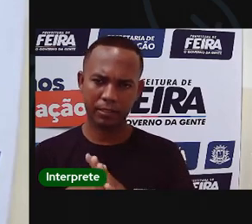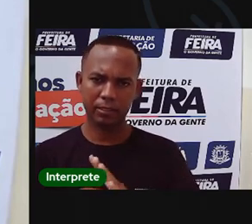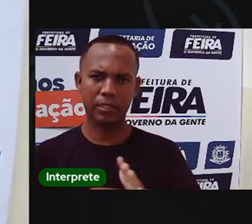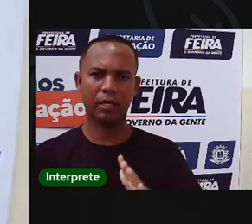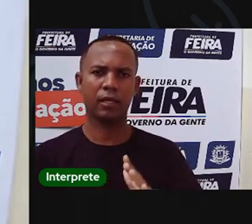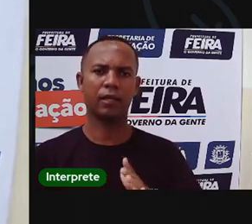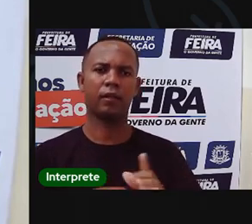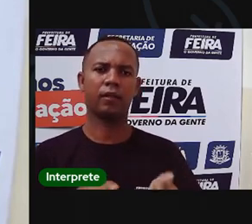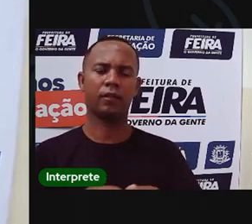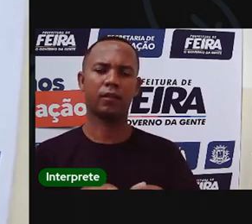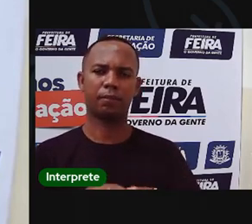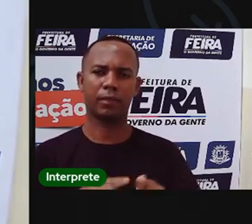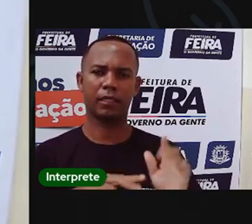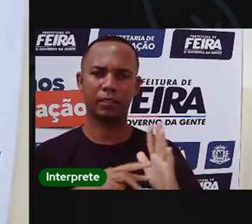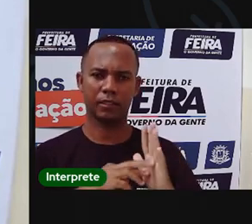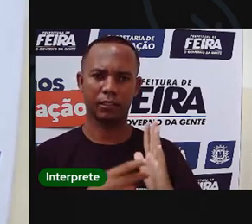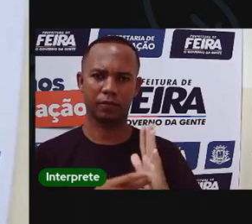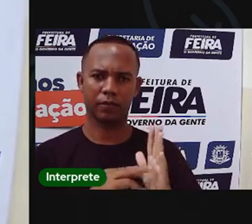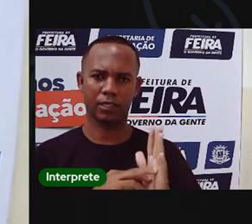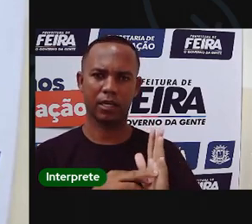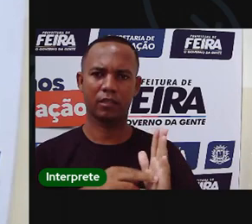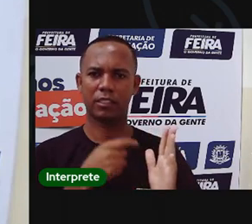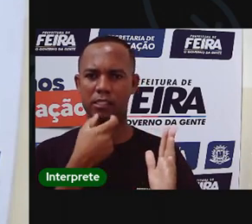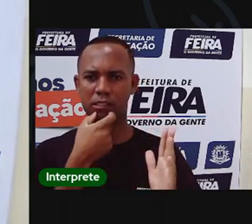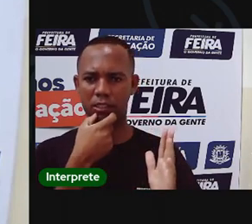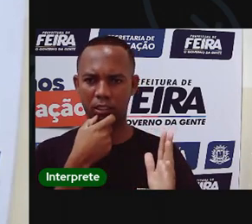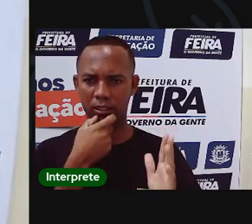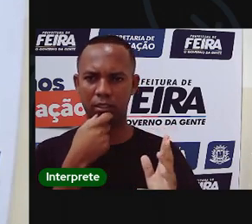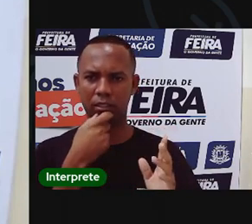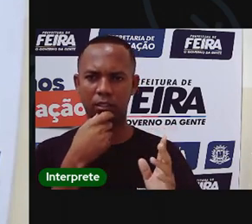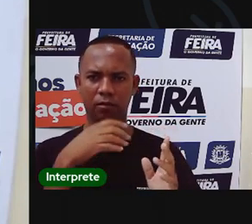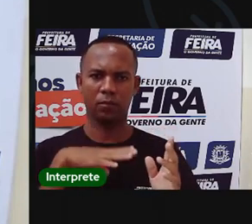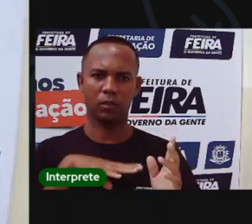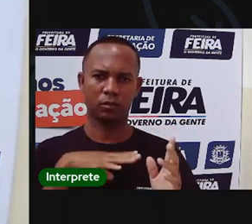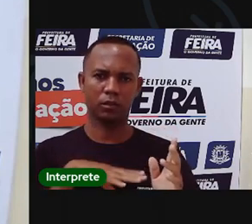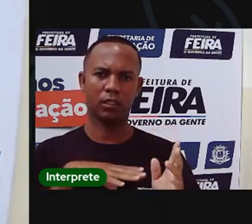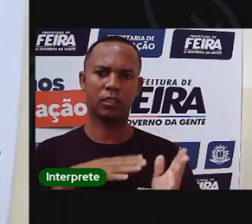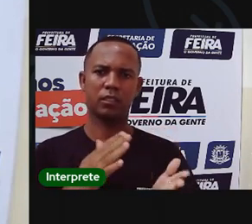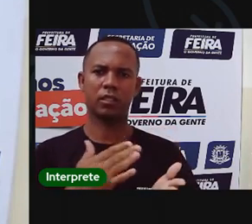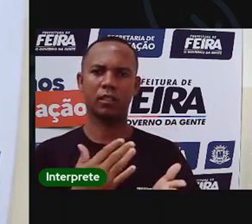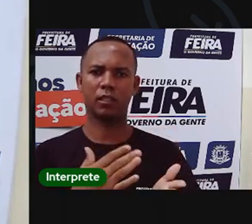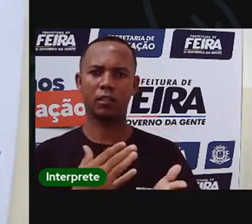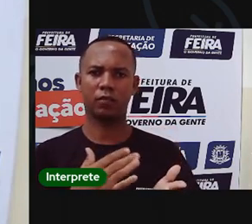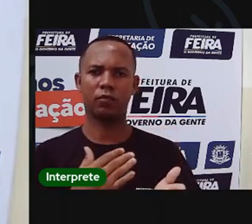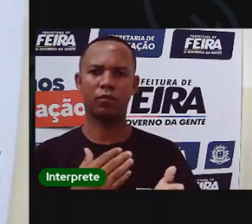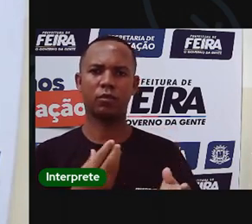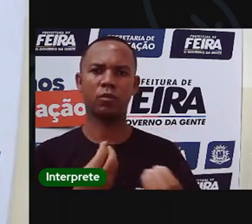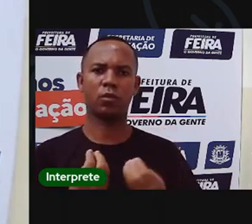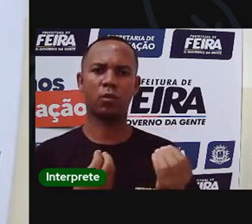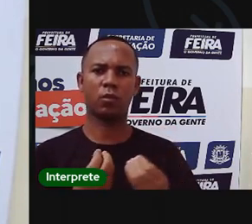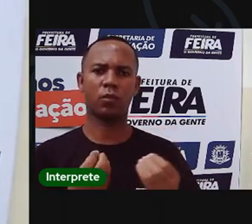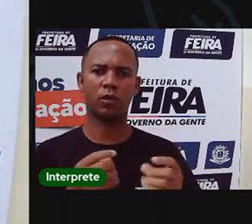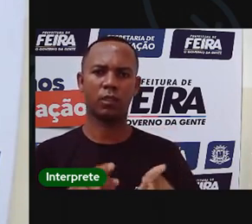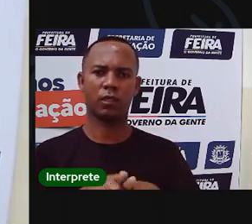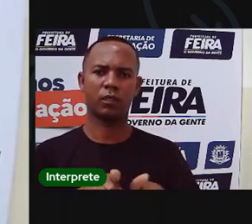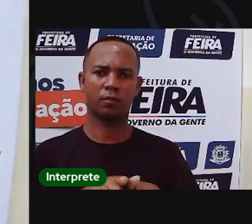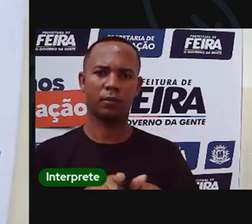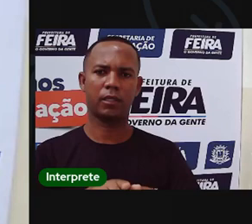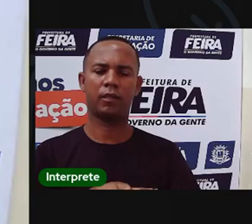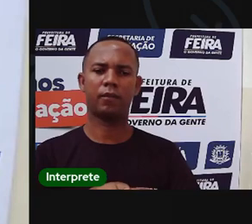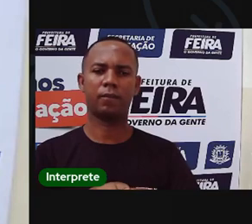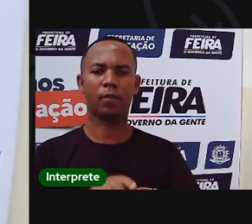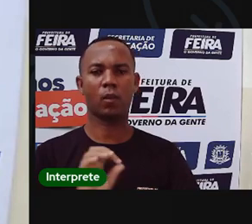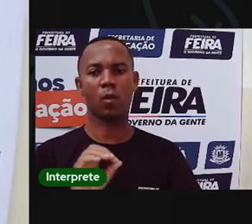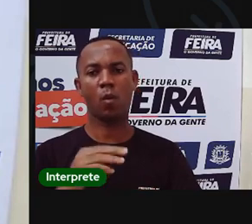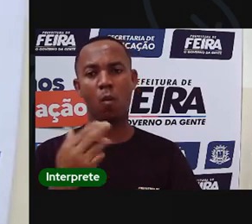esse significado do inglês para o português. Vocês podem usar o livro de vocês, quem está com o livro didático, o dicionário, ou